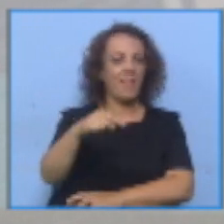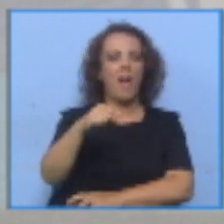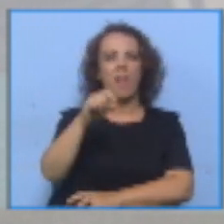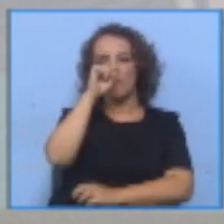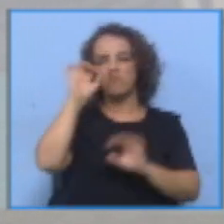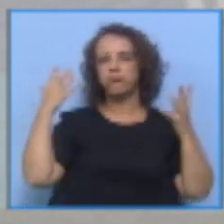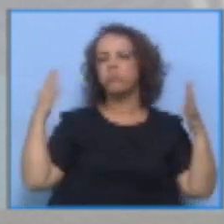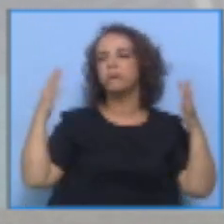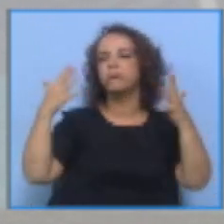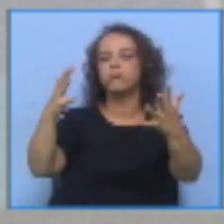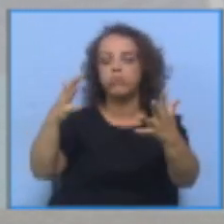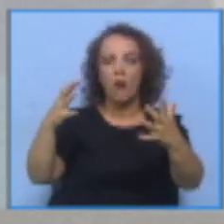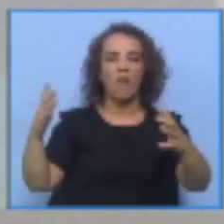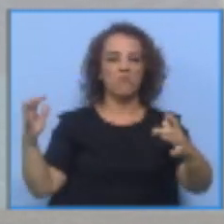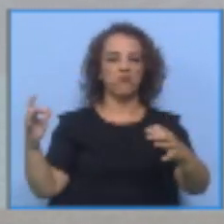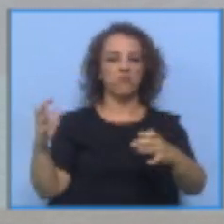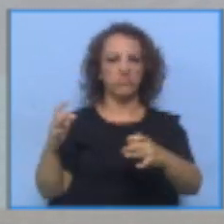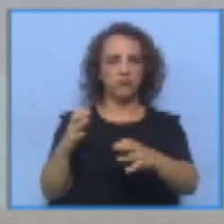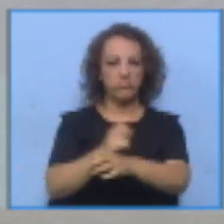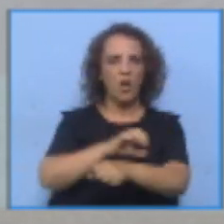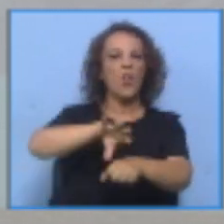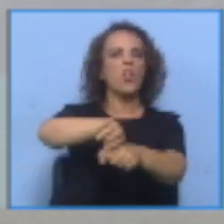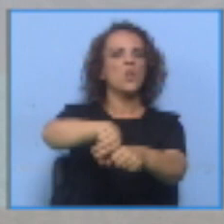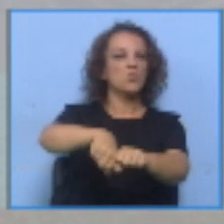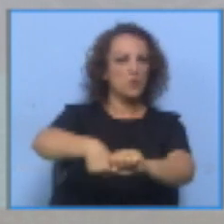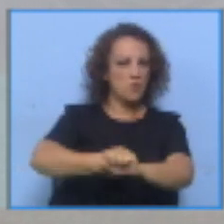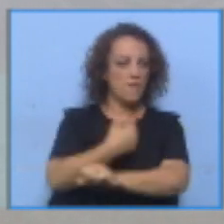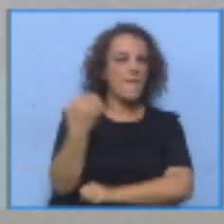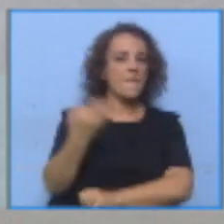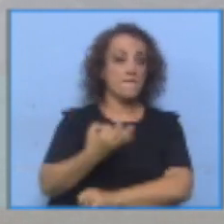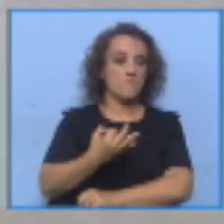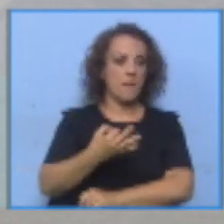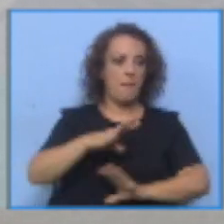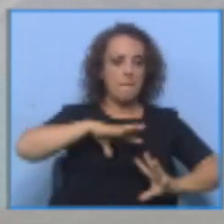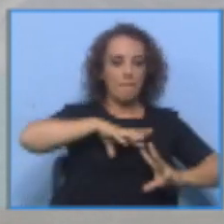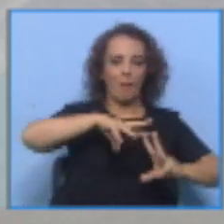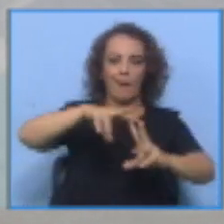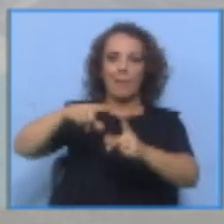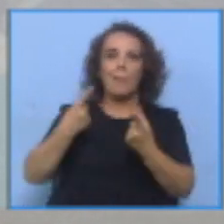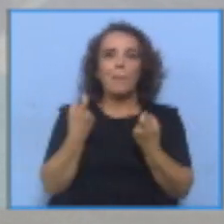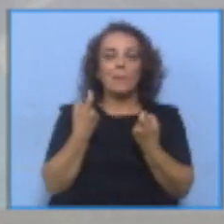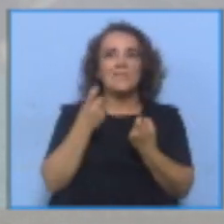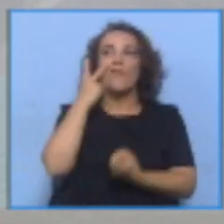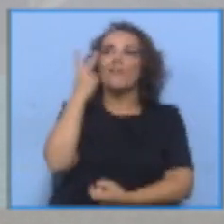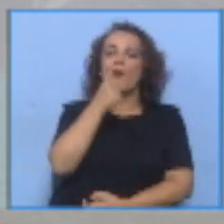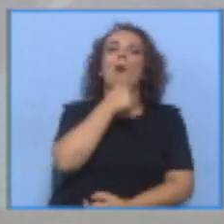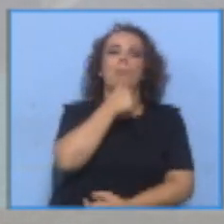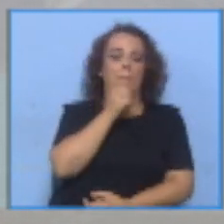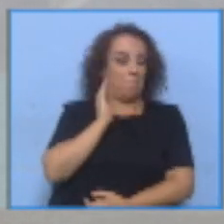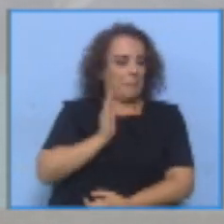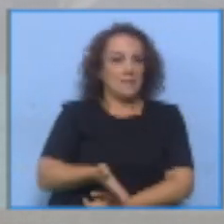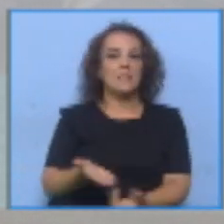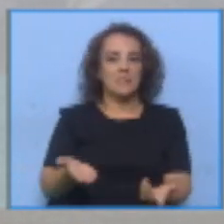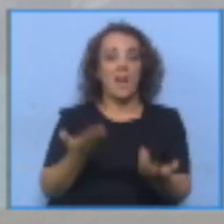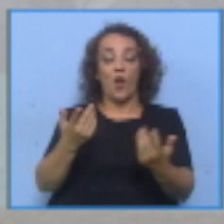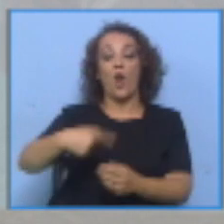tropicais, que realmente estão a ser destruídas e o planeta necessita delas para sobreviver, é uma questão de sobrevivência. Como